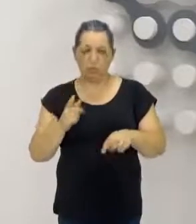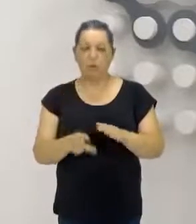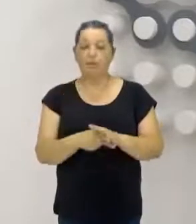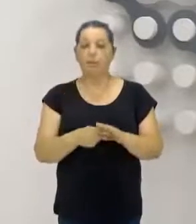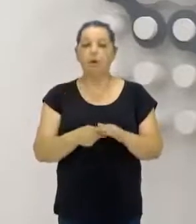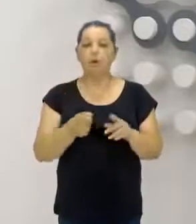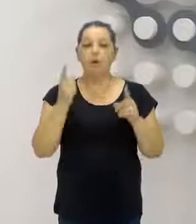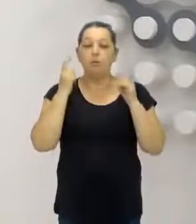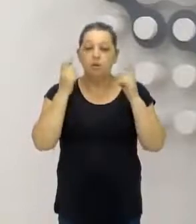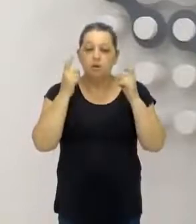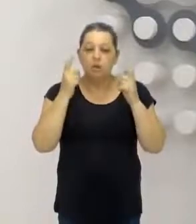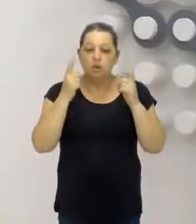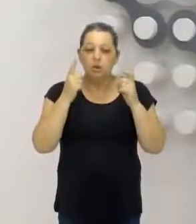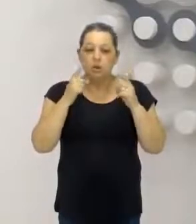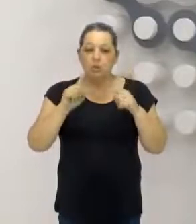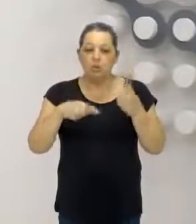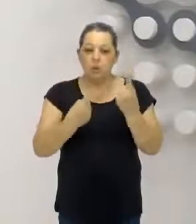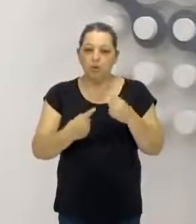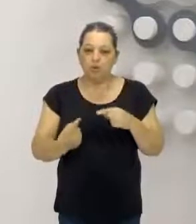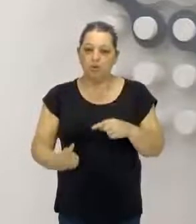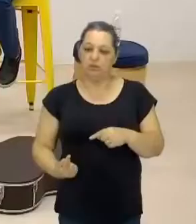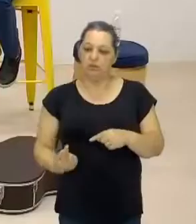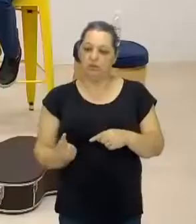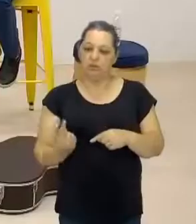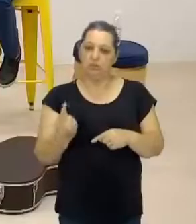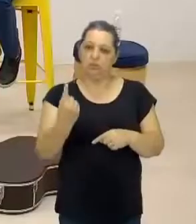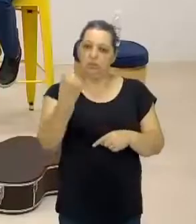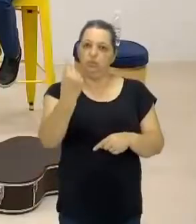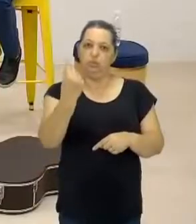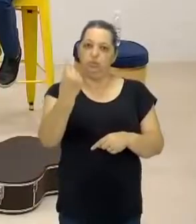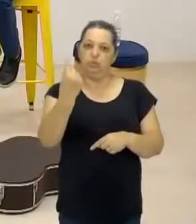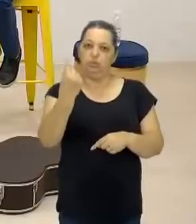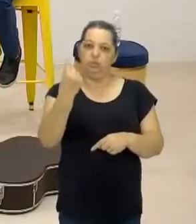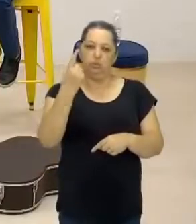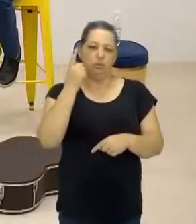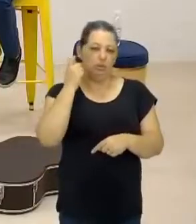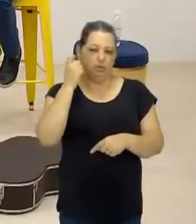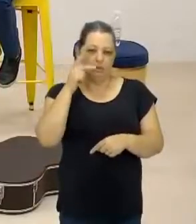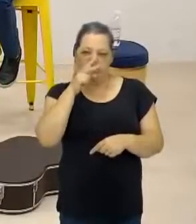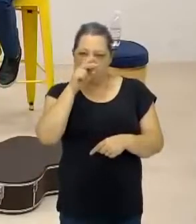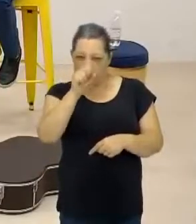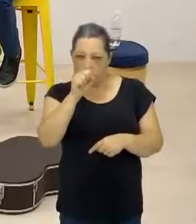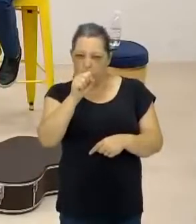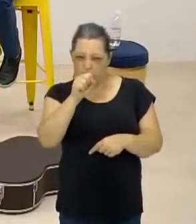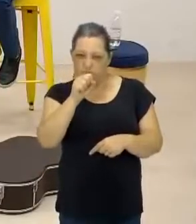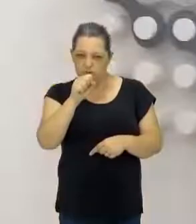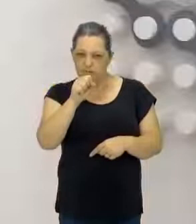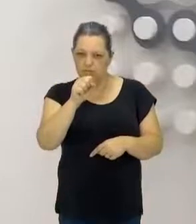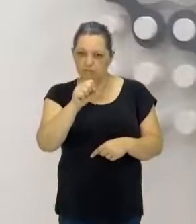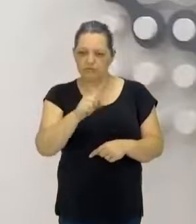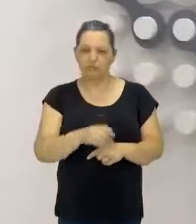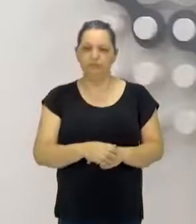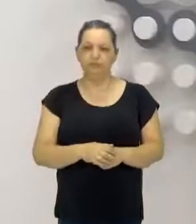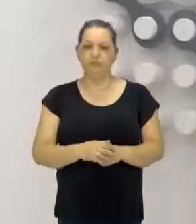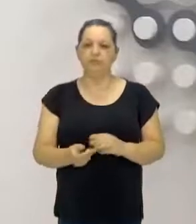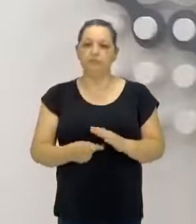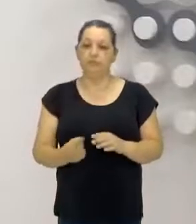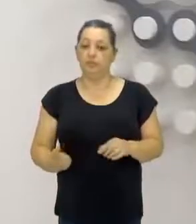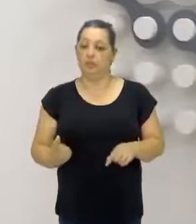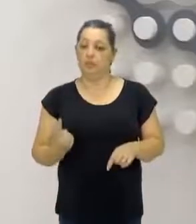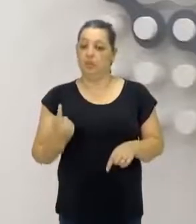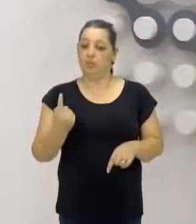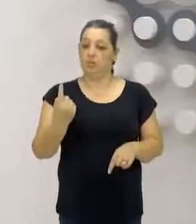né? Isso, frequência, isso aí, maior, som mais agudo. Quanto maior a